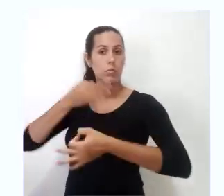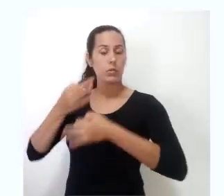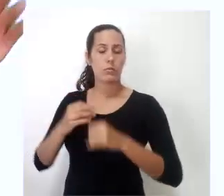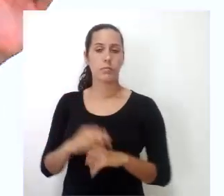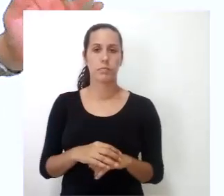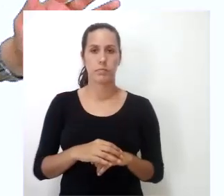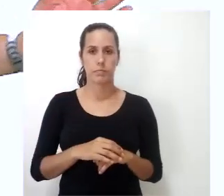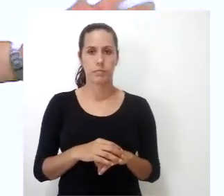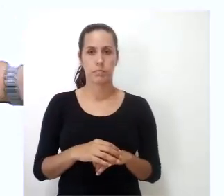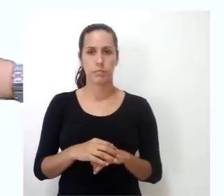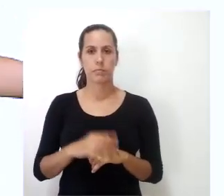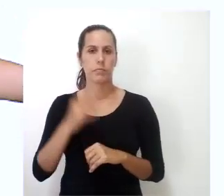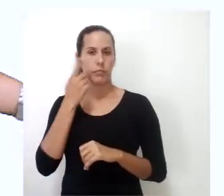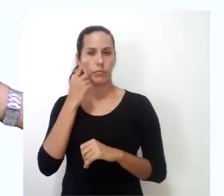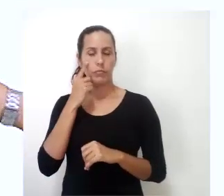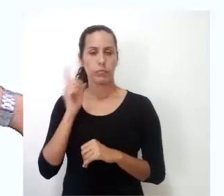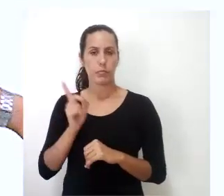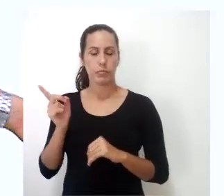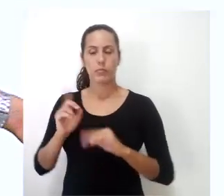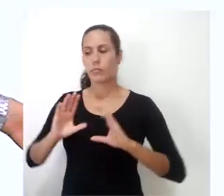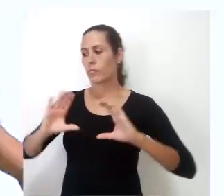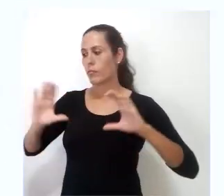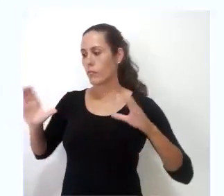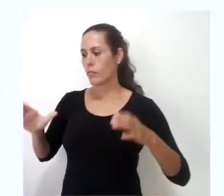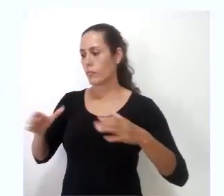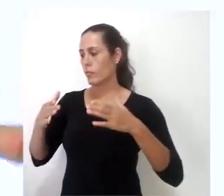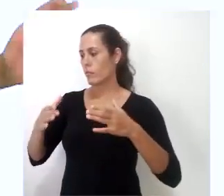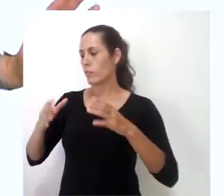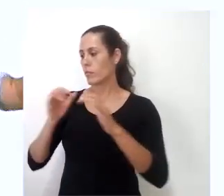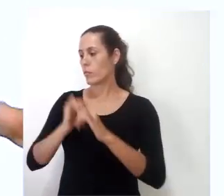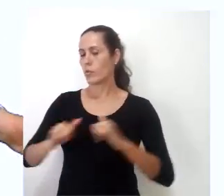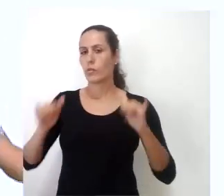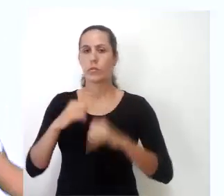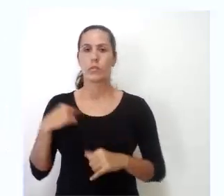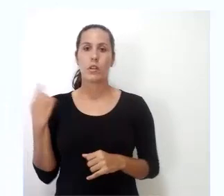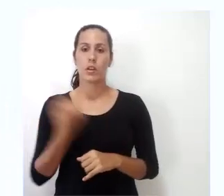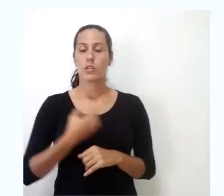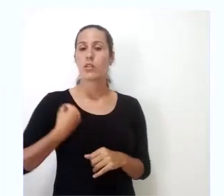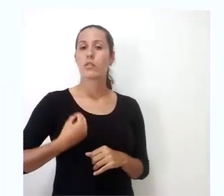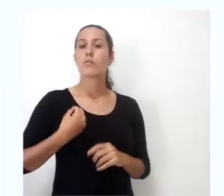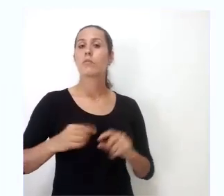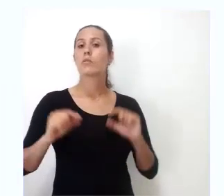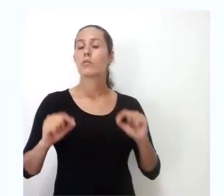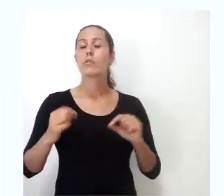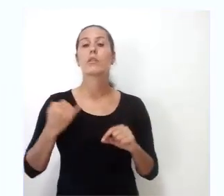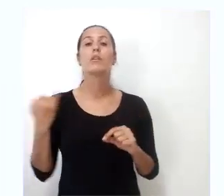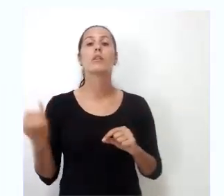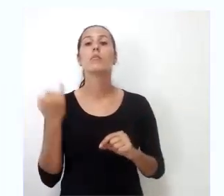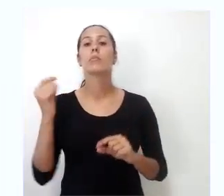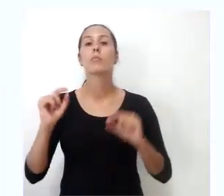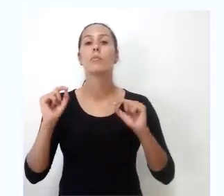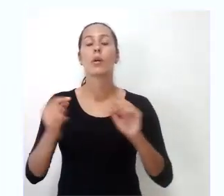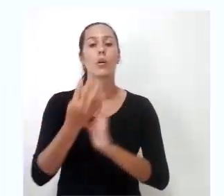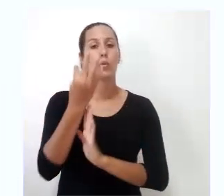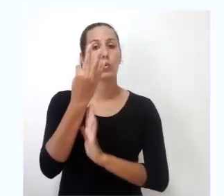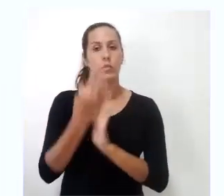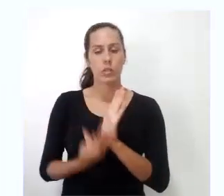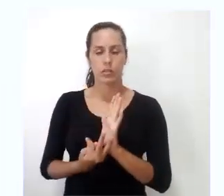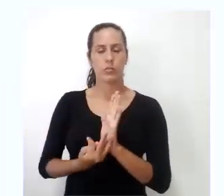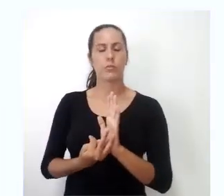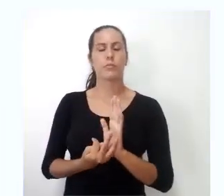argumentação. Veja aí, no caso, as campanhas, por exemplo, os publicitários. E nós temos aqui o importante, que é o